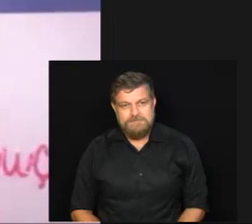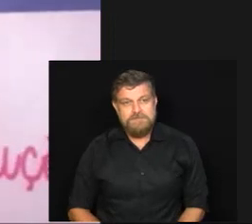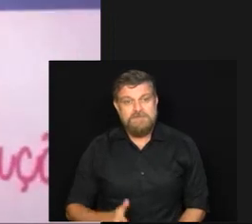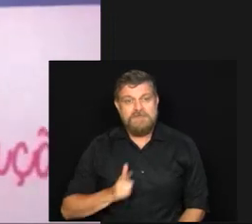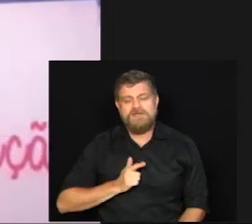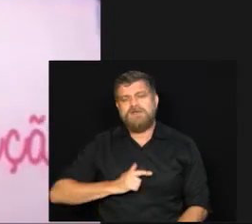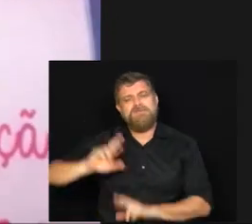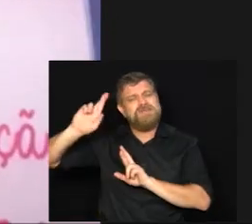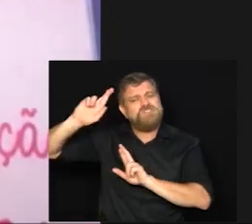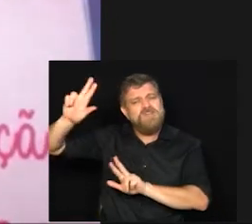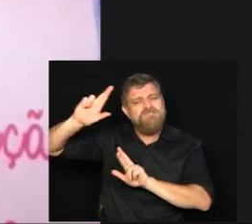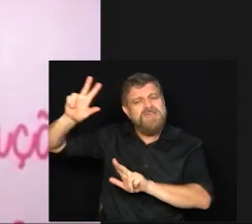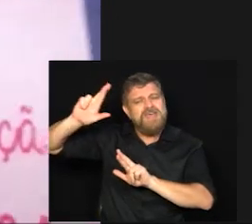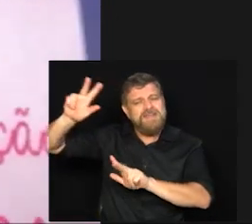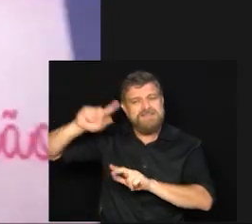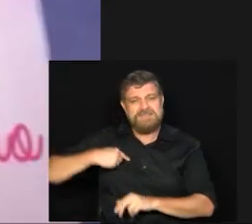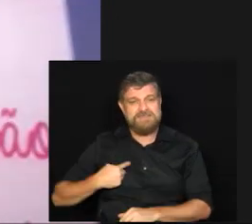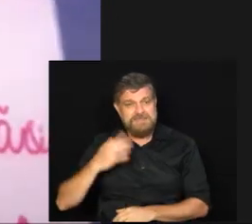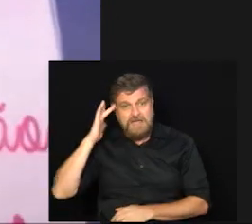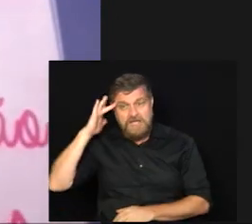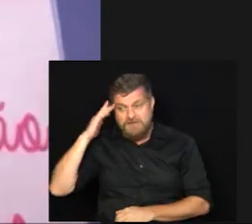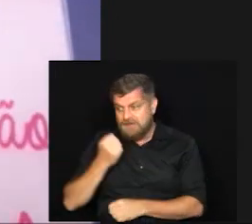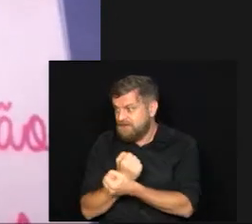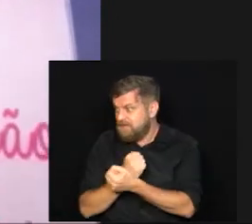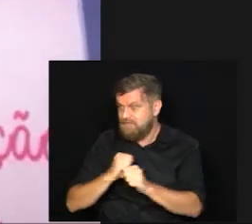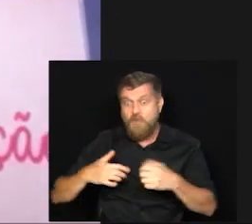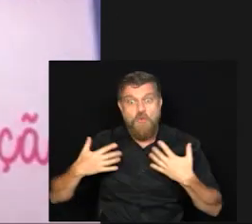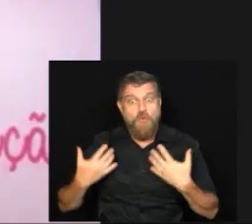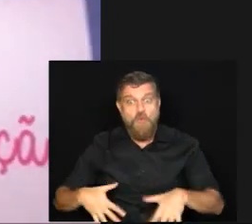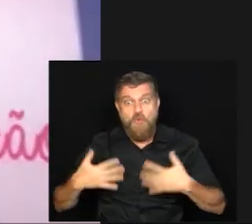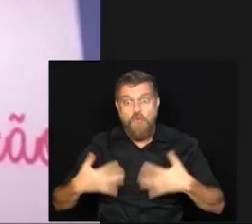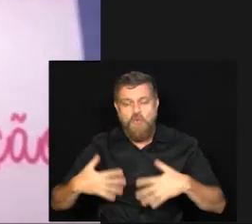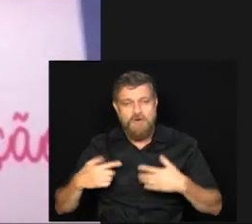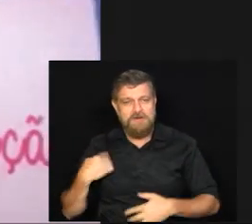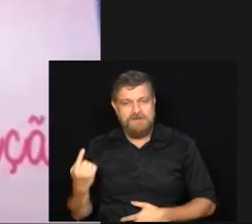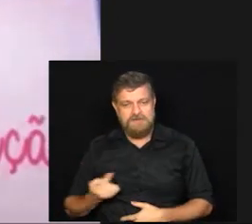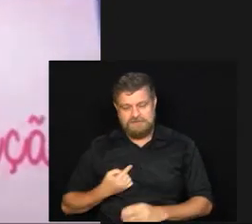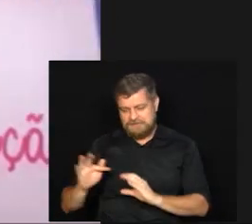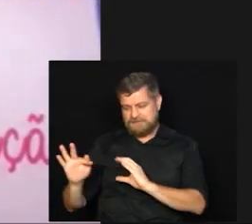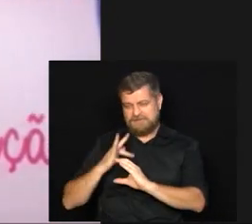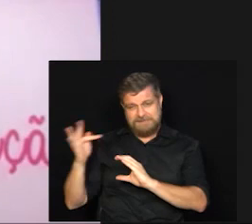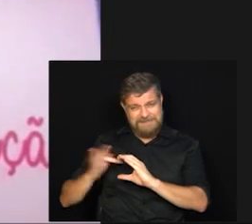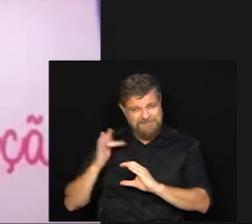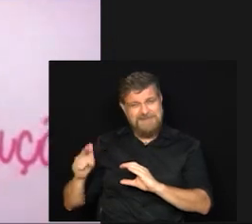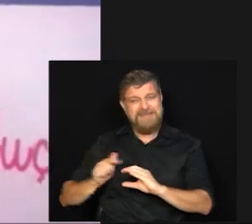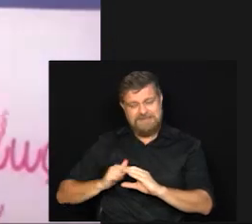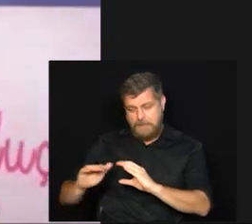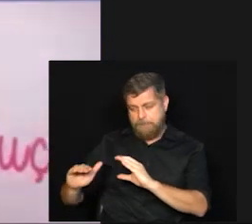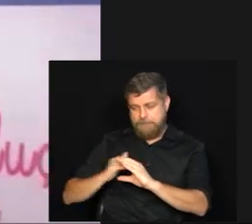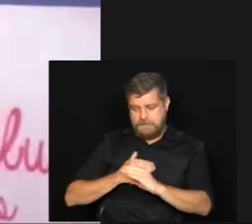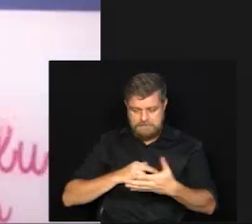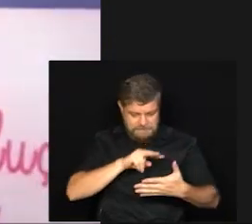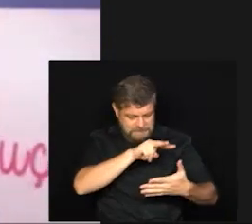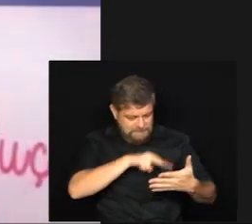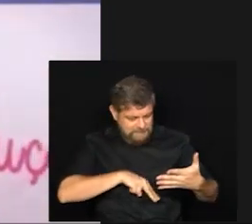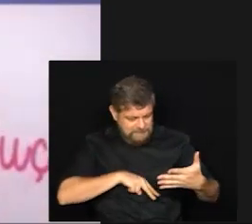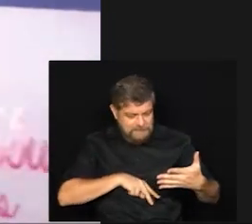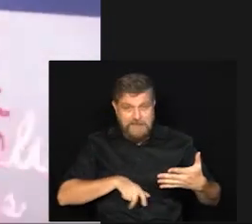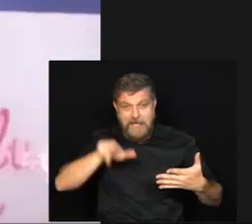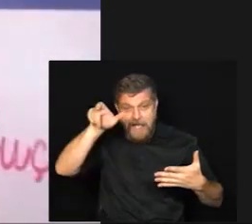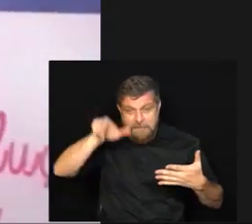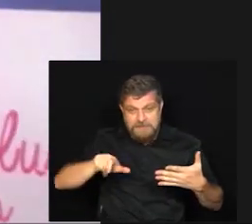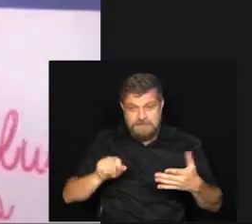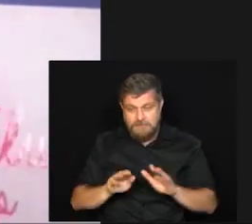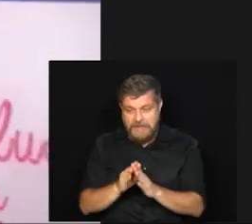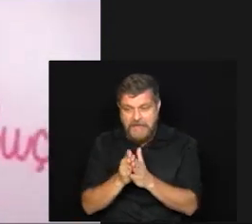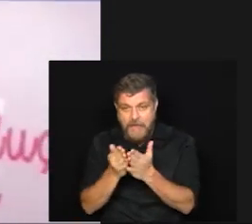muito diferentes e eu acho isso incrível. A gente tem recebido, Gabriel, muitos e-mails, inclusive quem aí